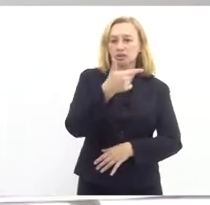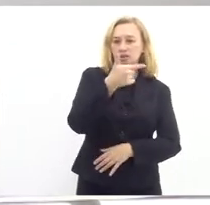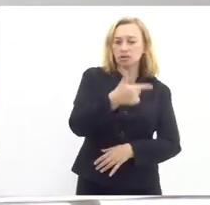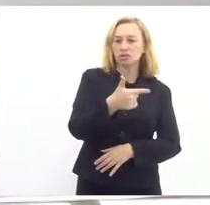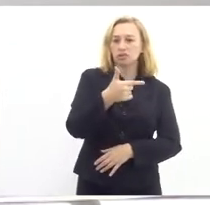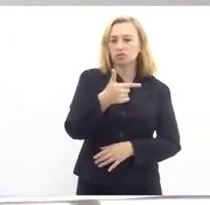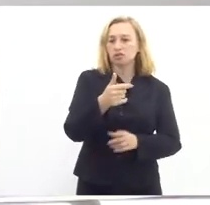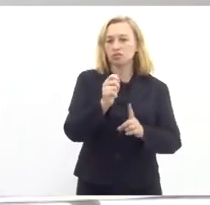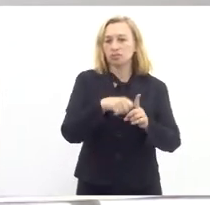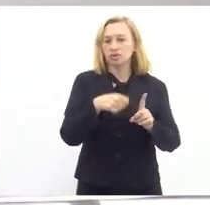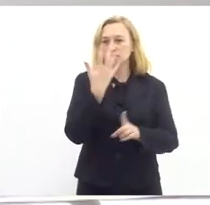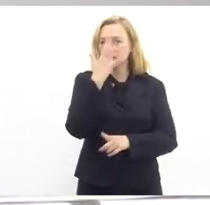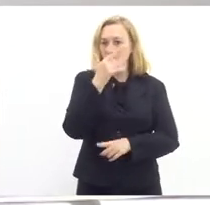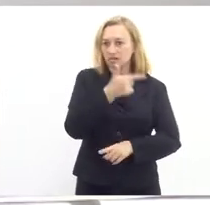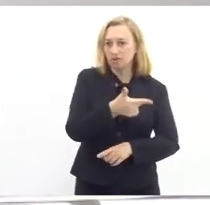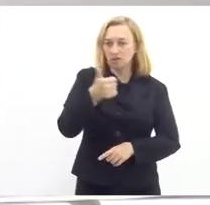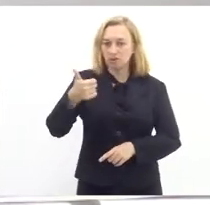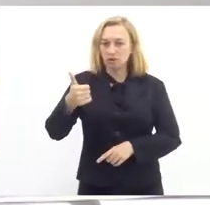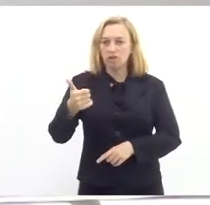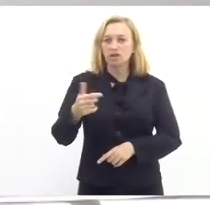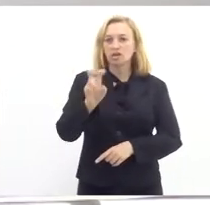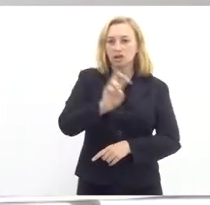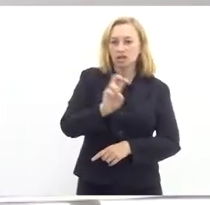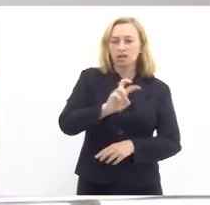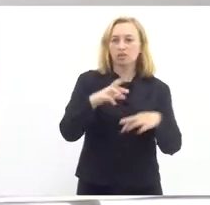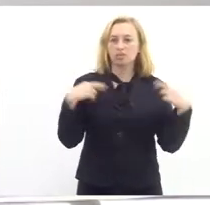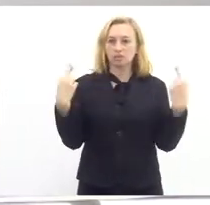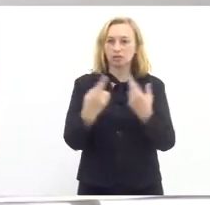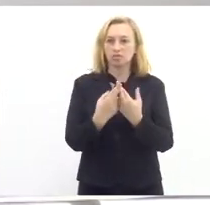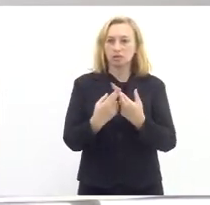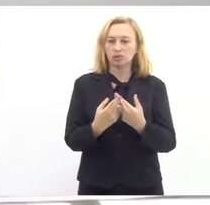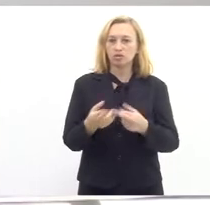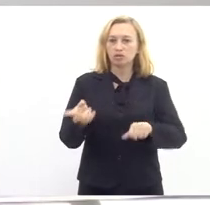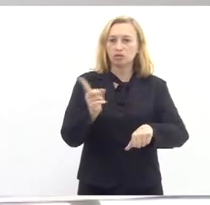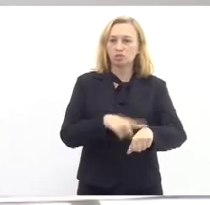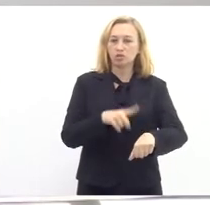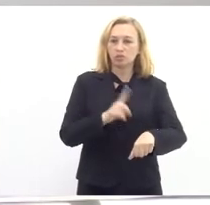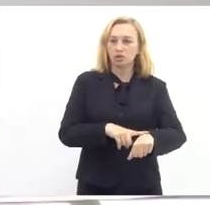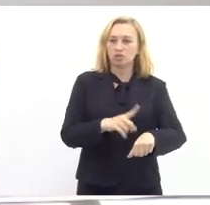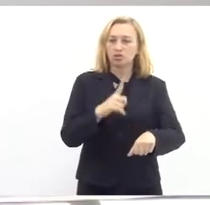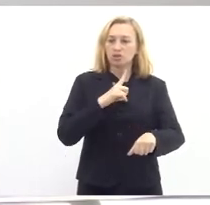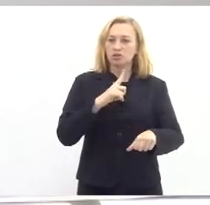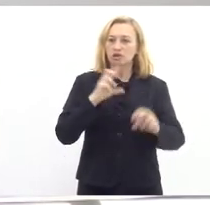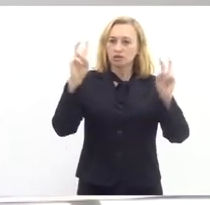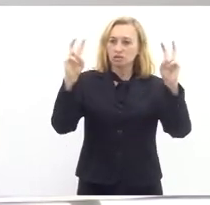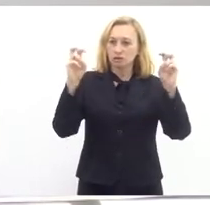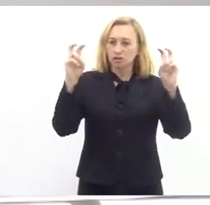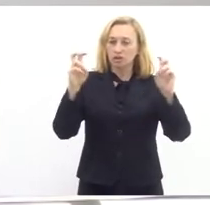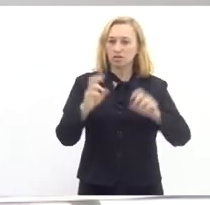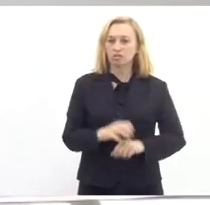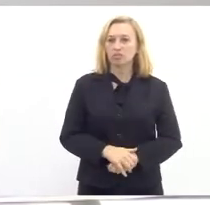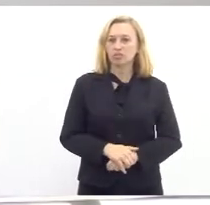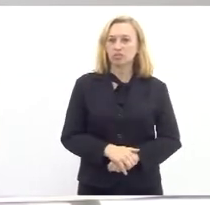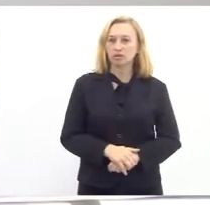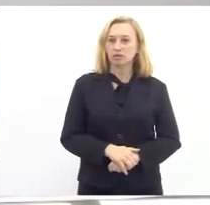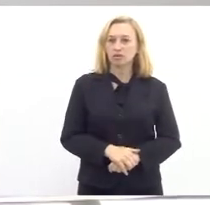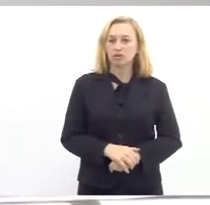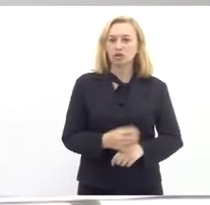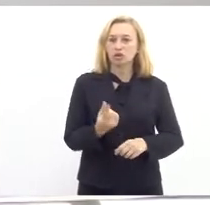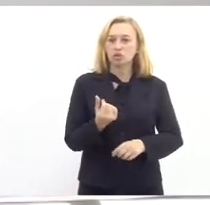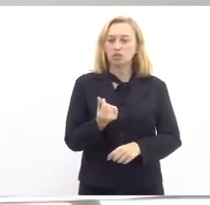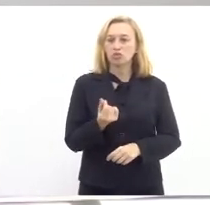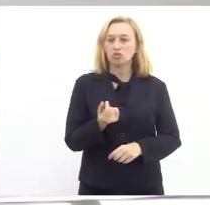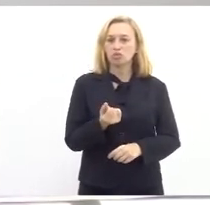22. Está chegando à sua quinta reunião. Até o presente momento, nós tivemos como temas abordado a questão do aumento